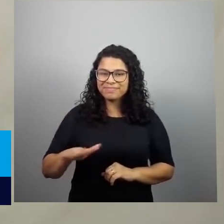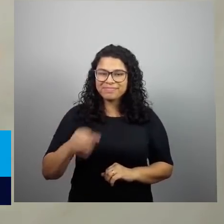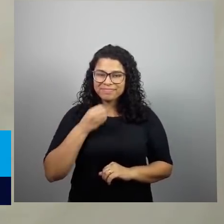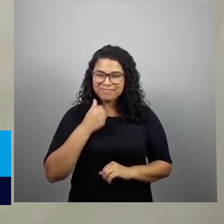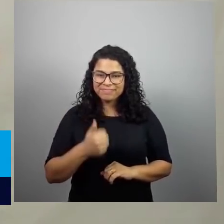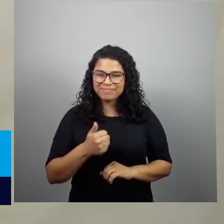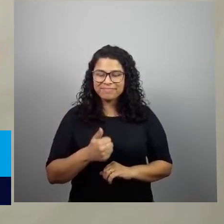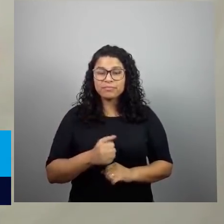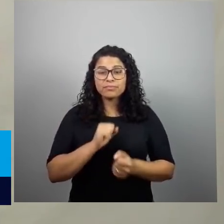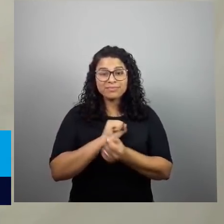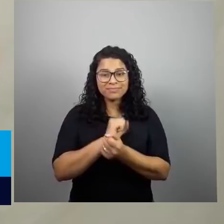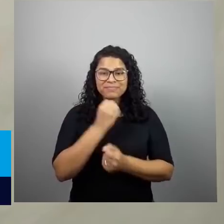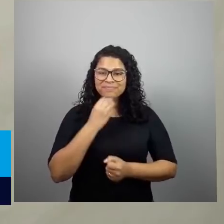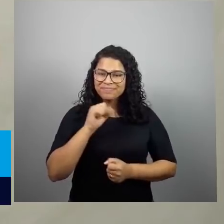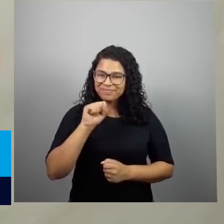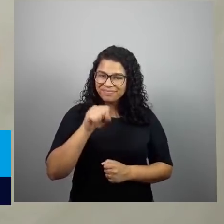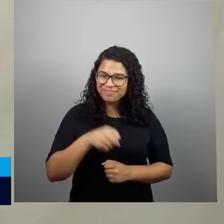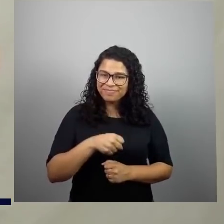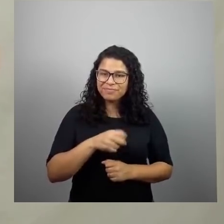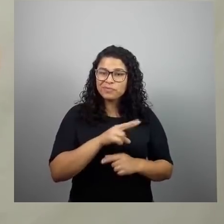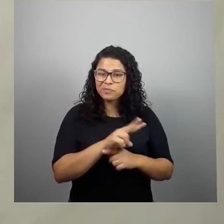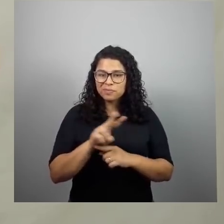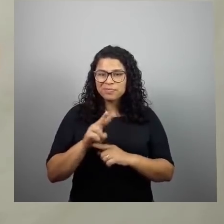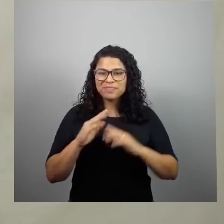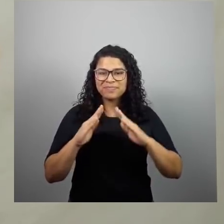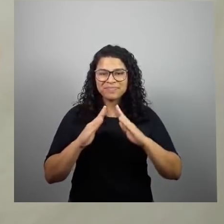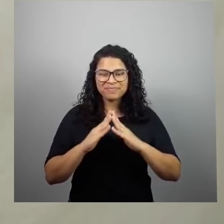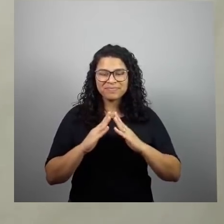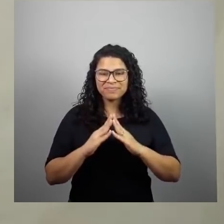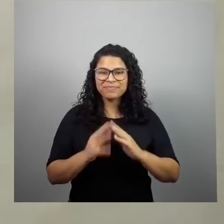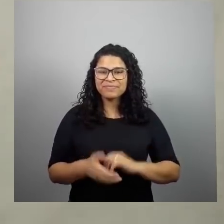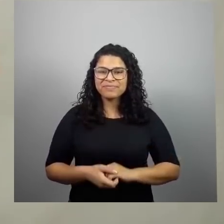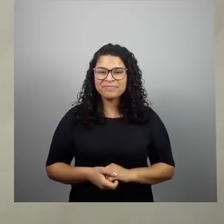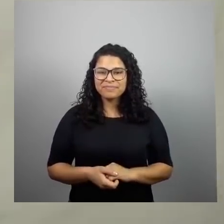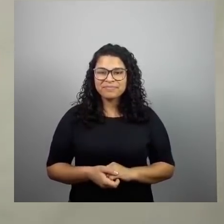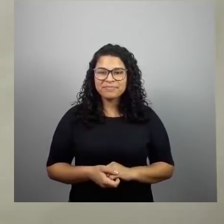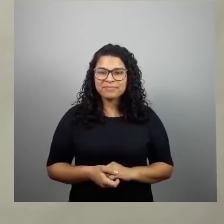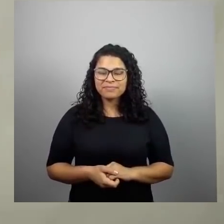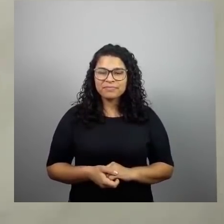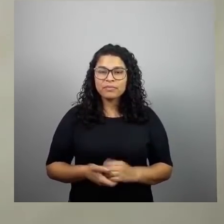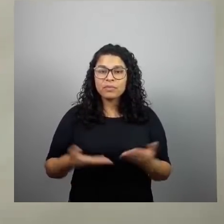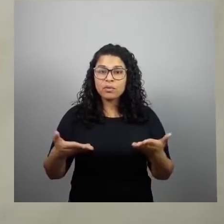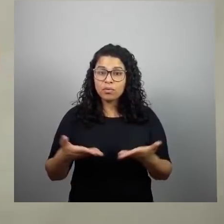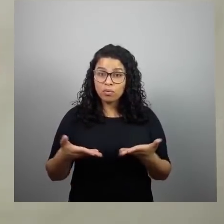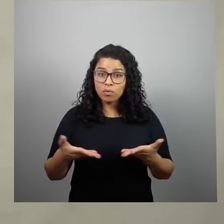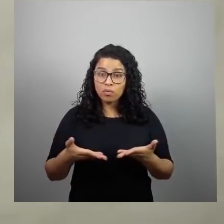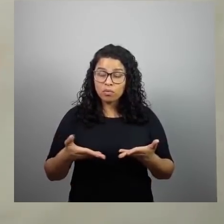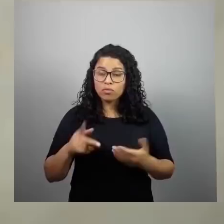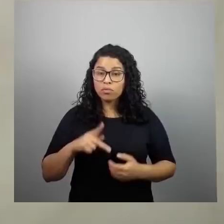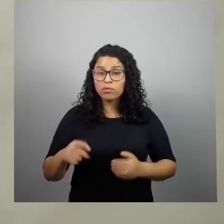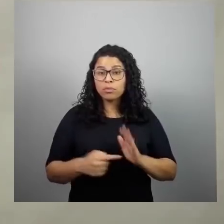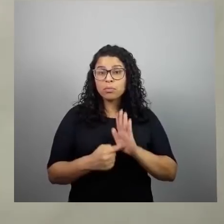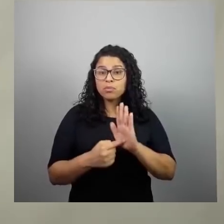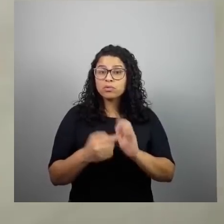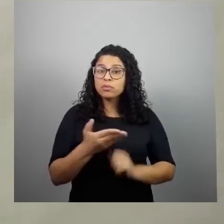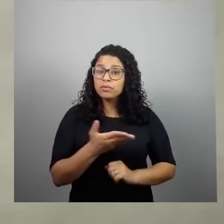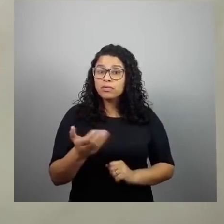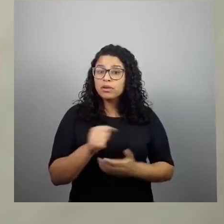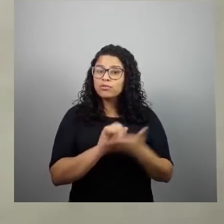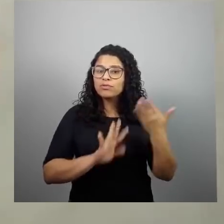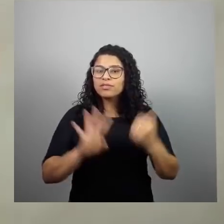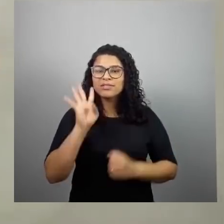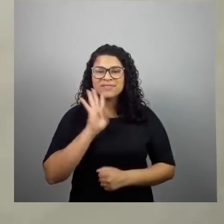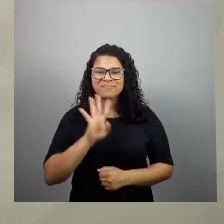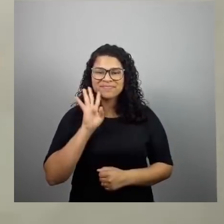Olá, crianças, tudo bem? Espero que estejam todas bem, se cuidando aí em casa. E hoje a professora irá apresentar para vocês uma